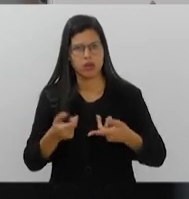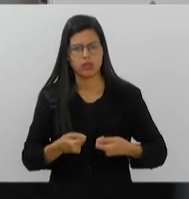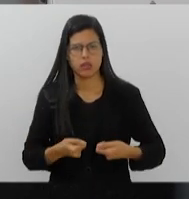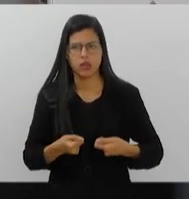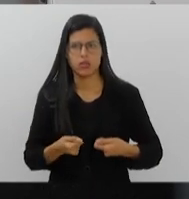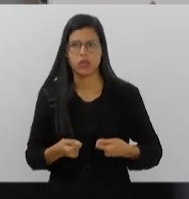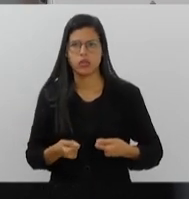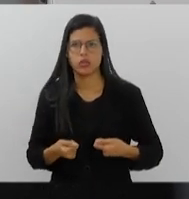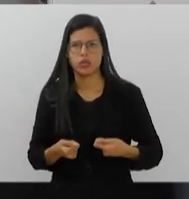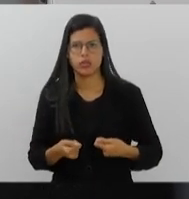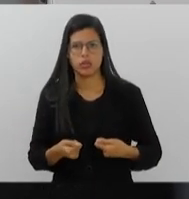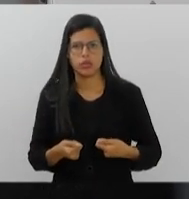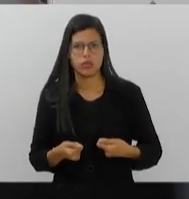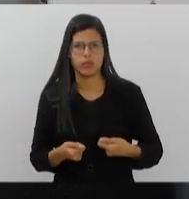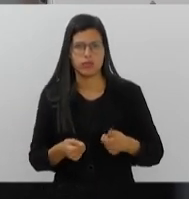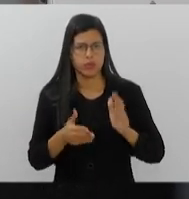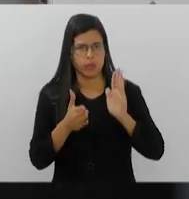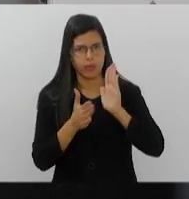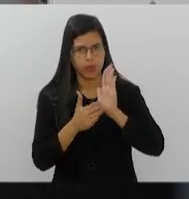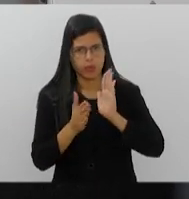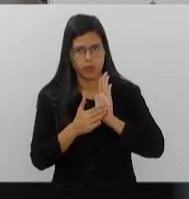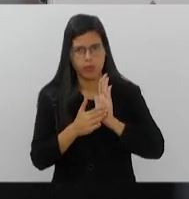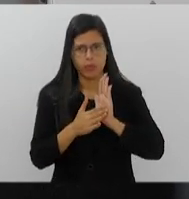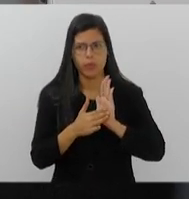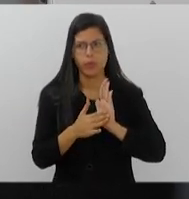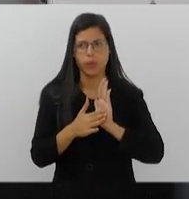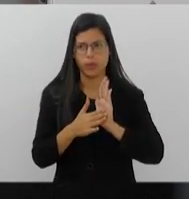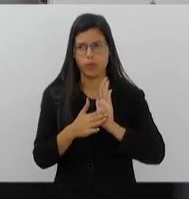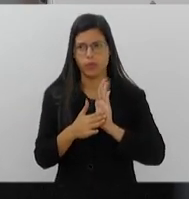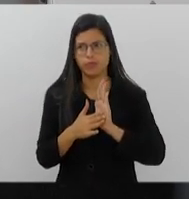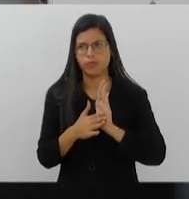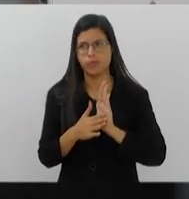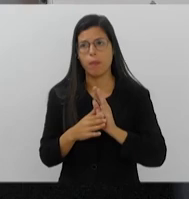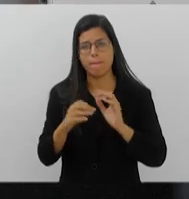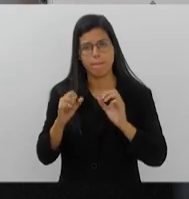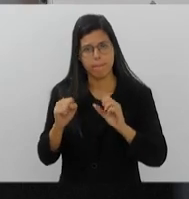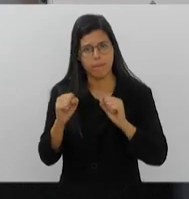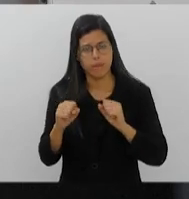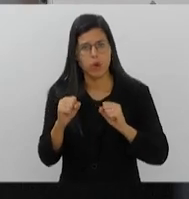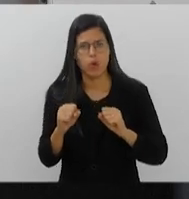também propor, quer ser e pode